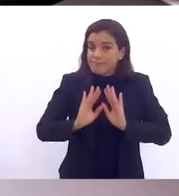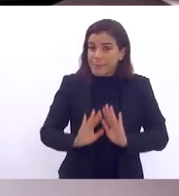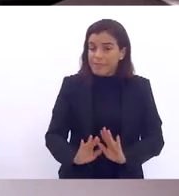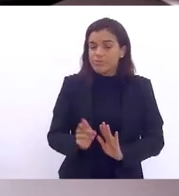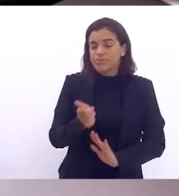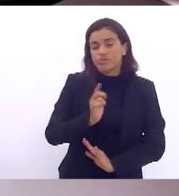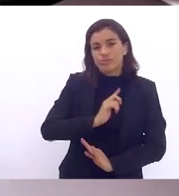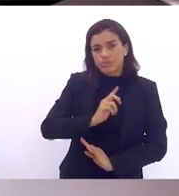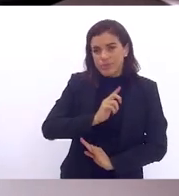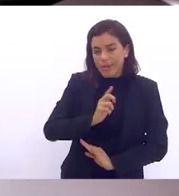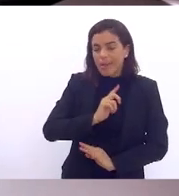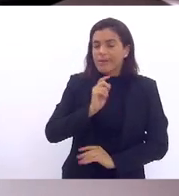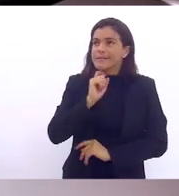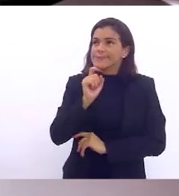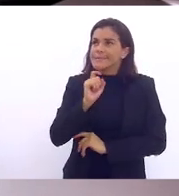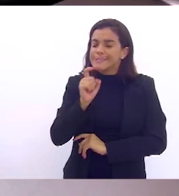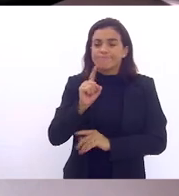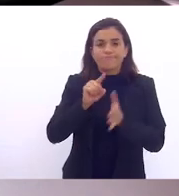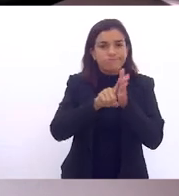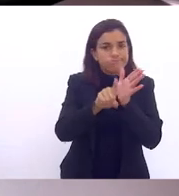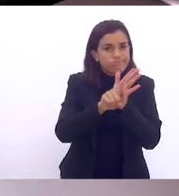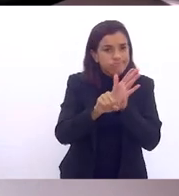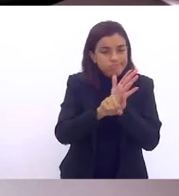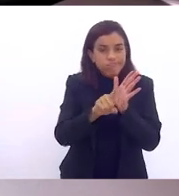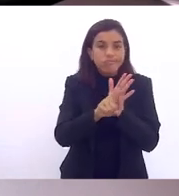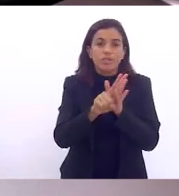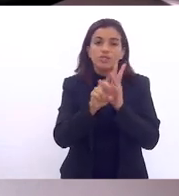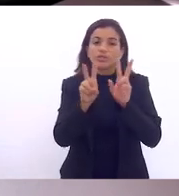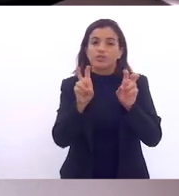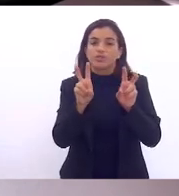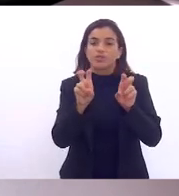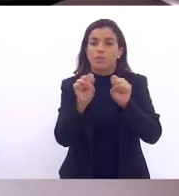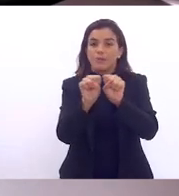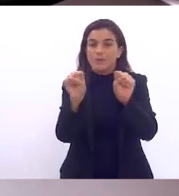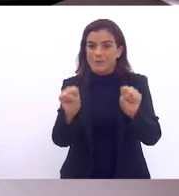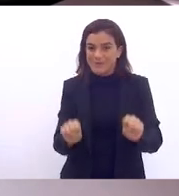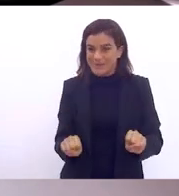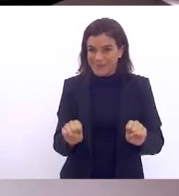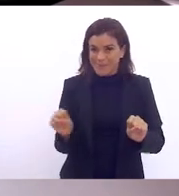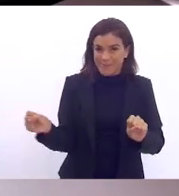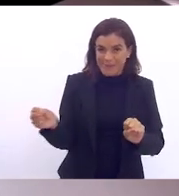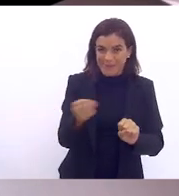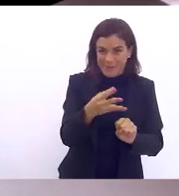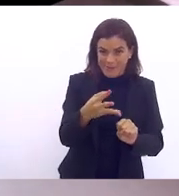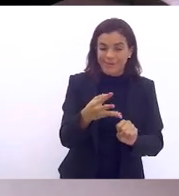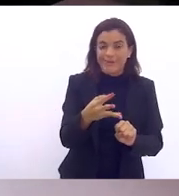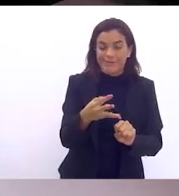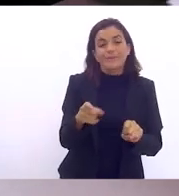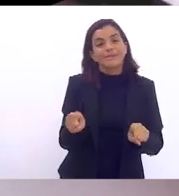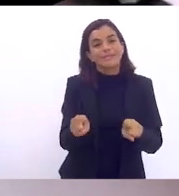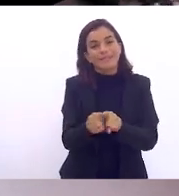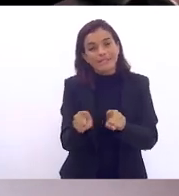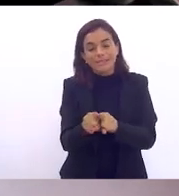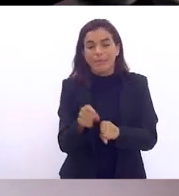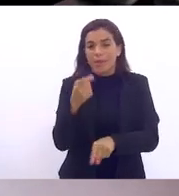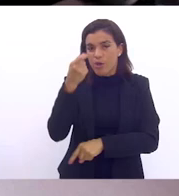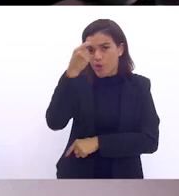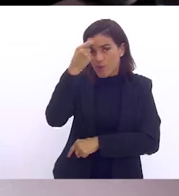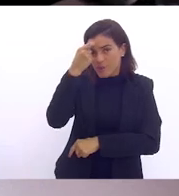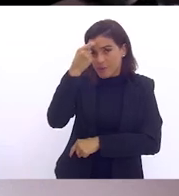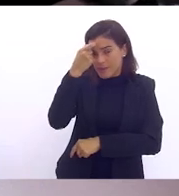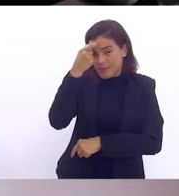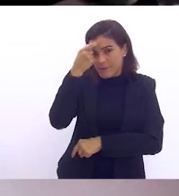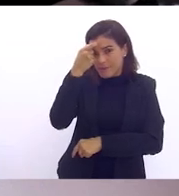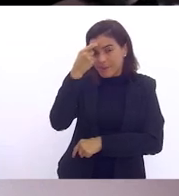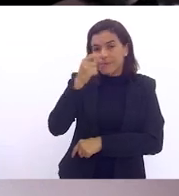há muitas interrogações ainda com relação a esse sistema eh também temos a consciência de que